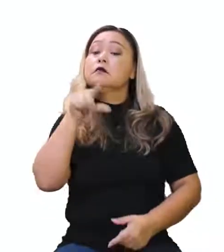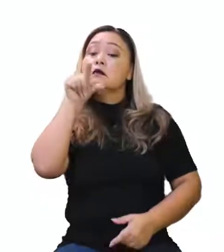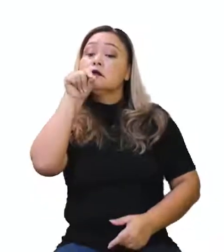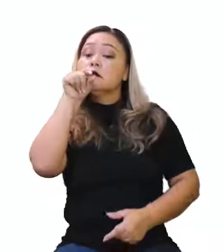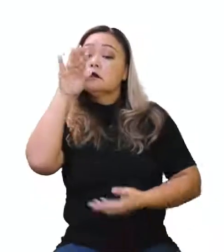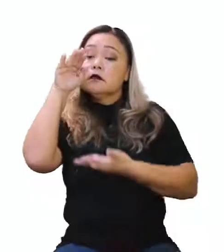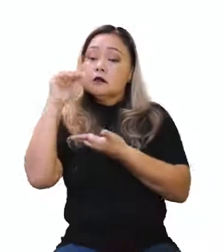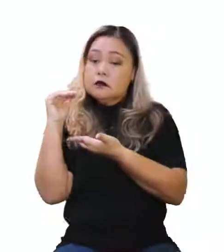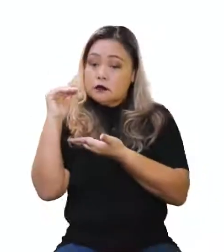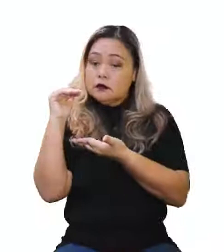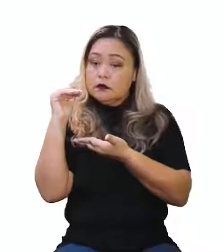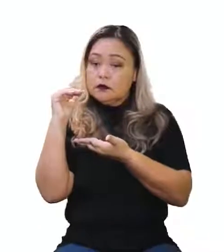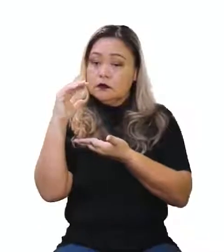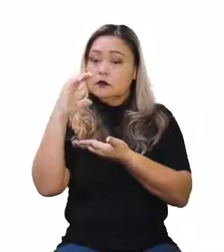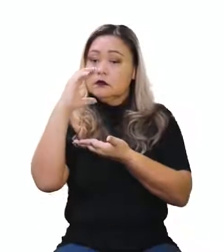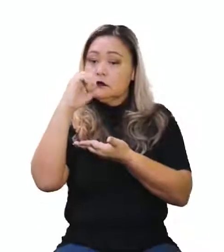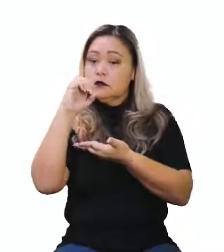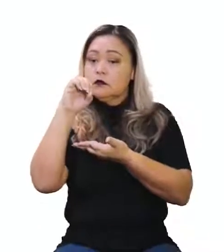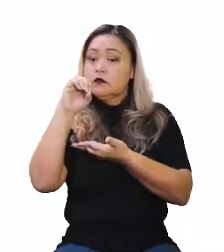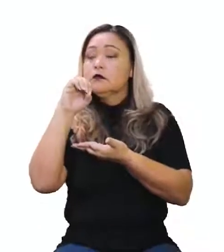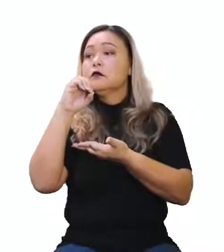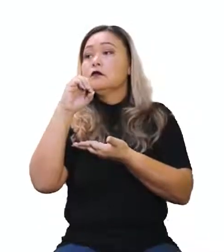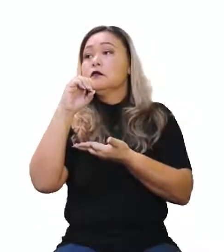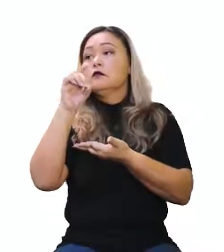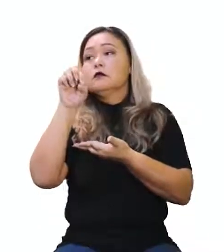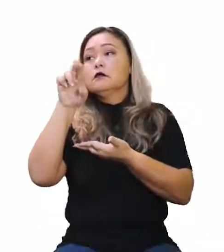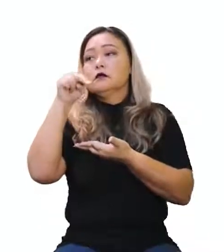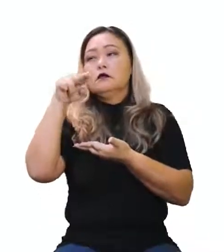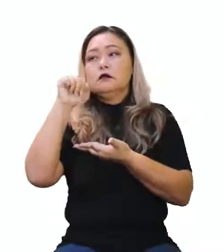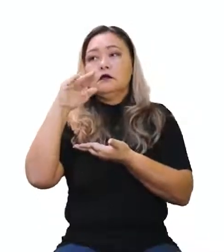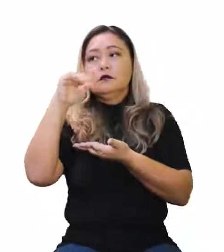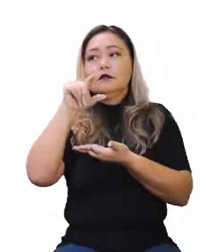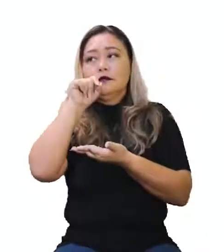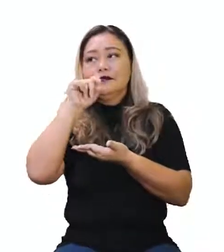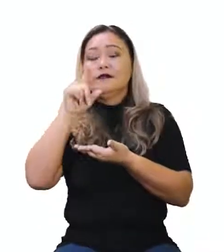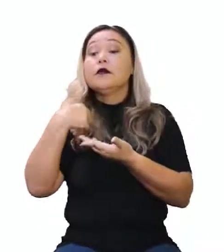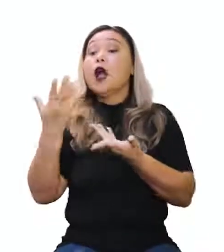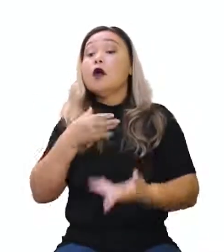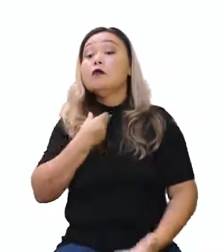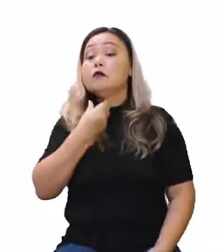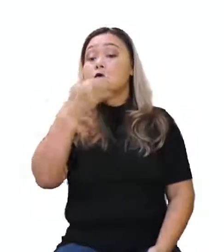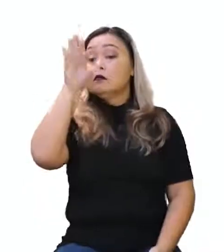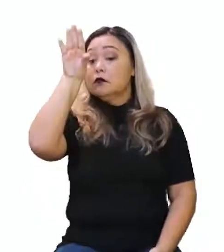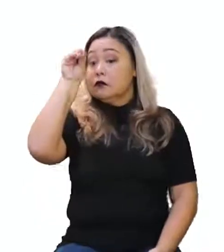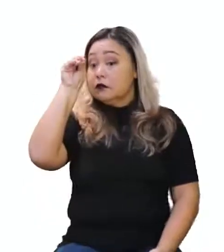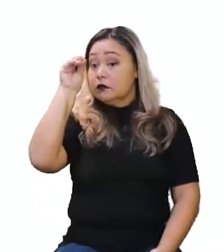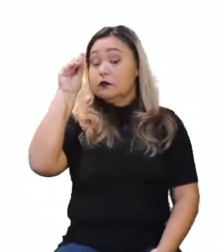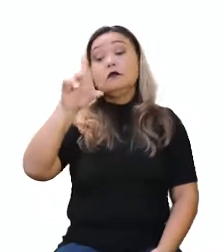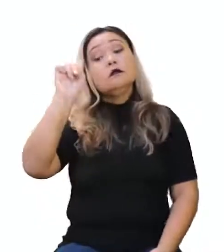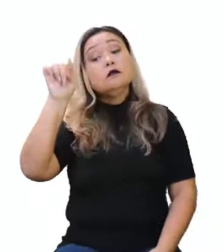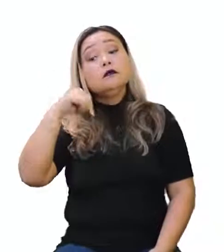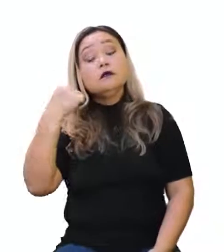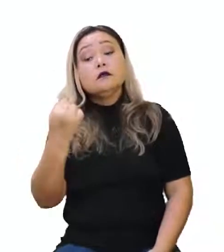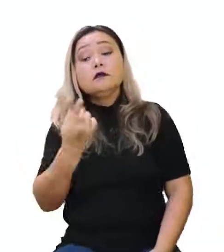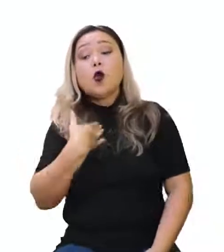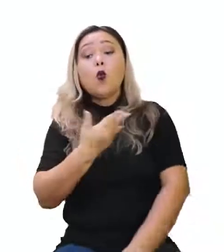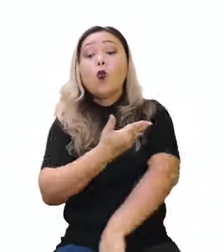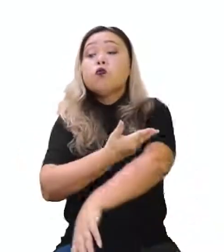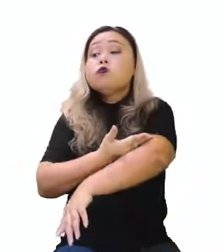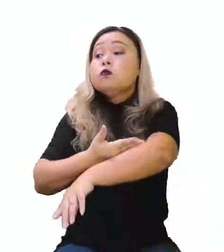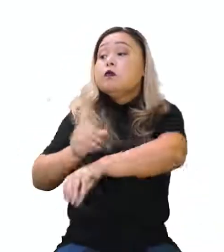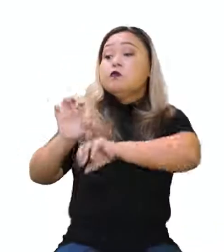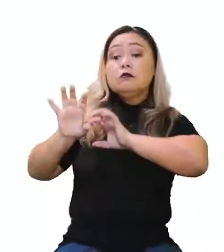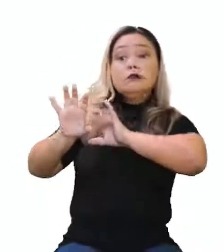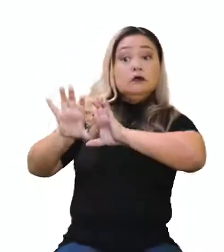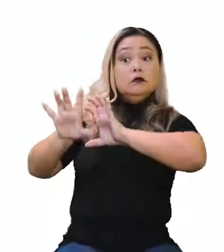codornas, que são criações exóticas, né? E avestruz agora. Então, nós temos que conhecer o hábito deste